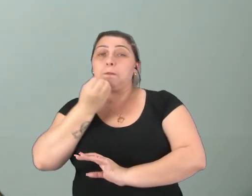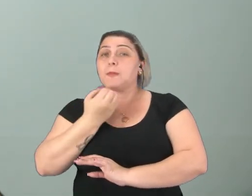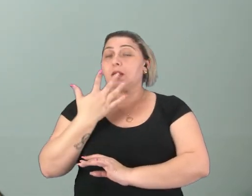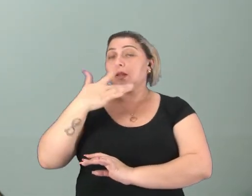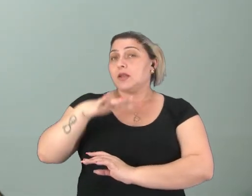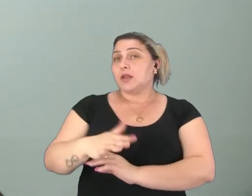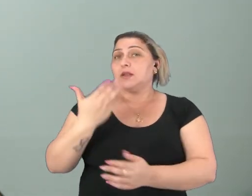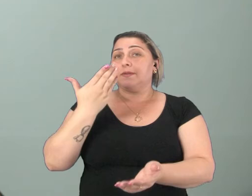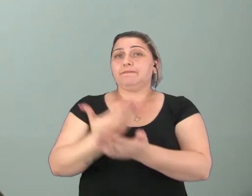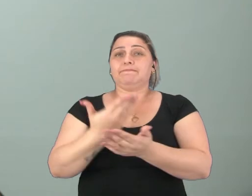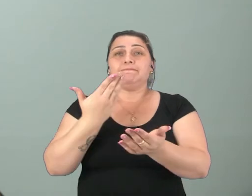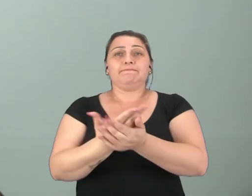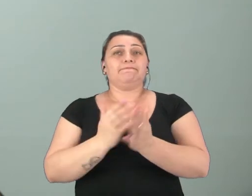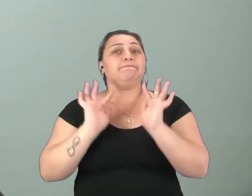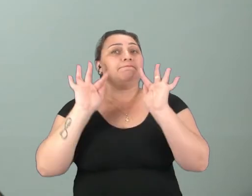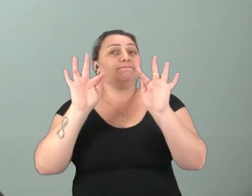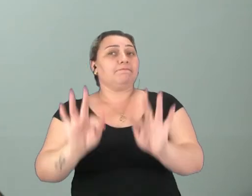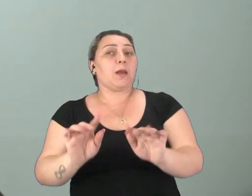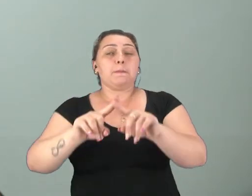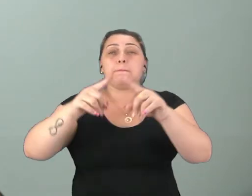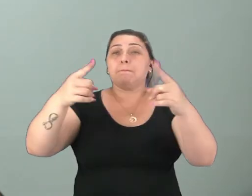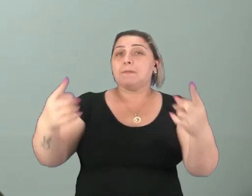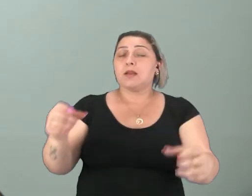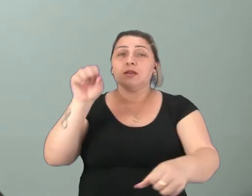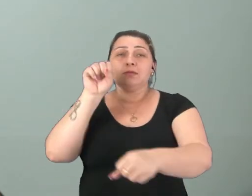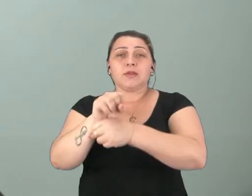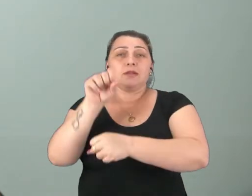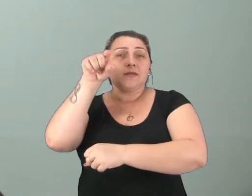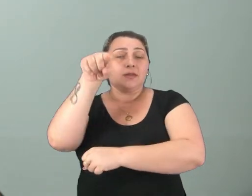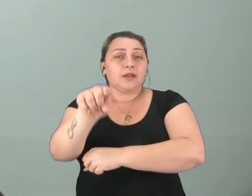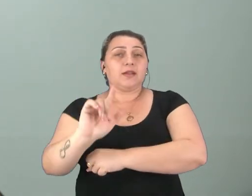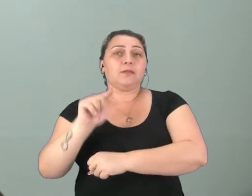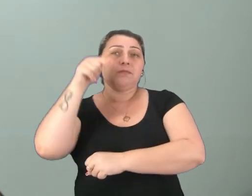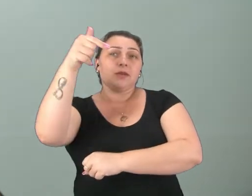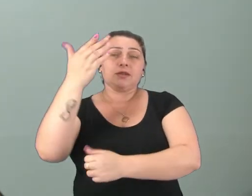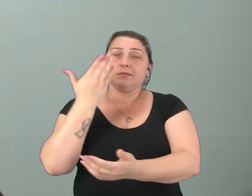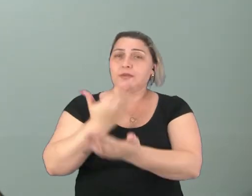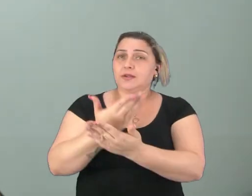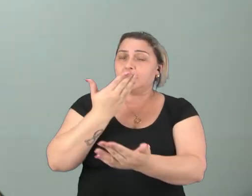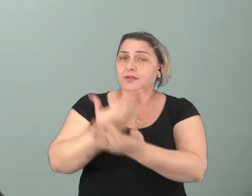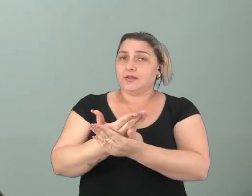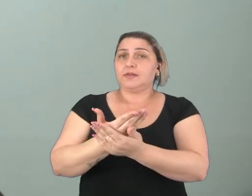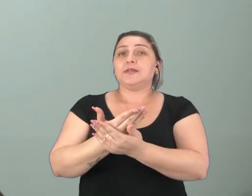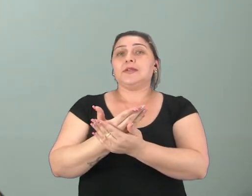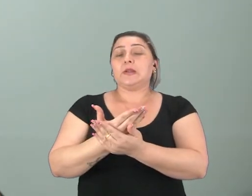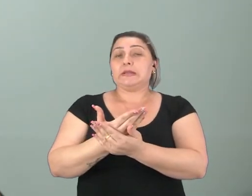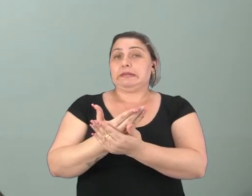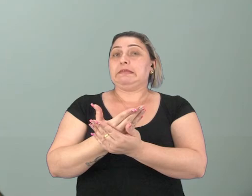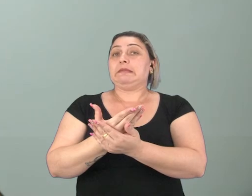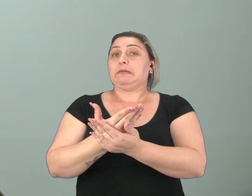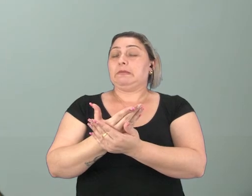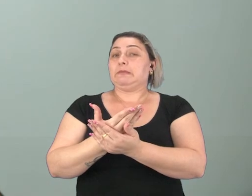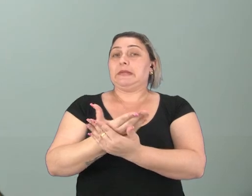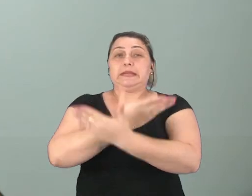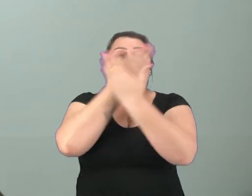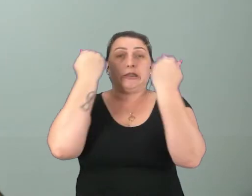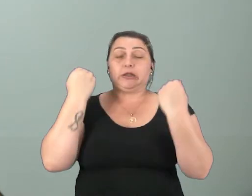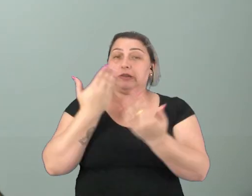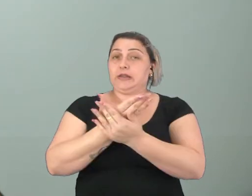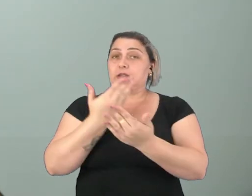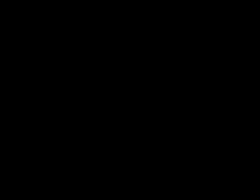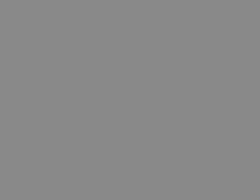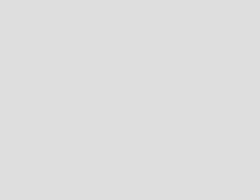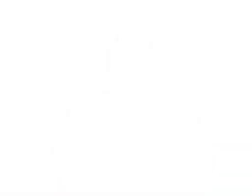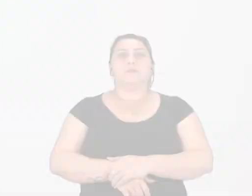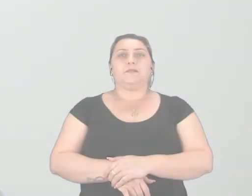a nossa aula está terminando, mas eu espero você na nossa próxima aula. Não deixe de estudar, não deixe